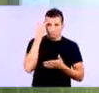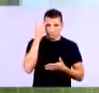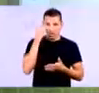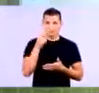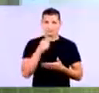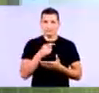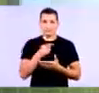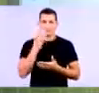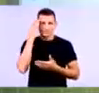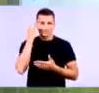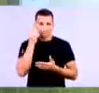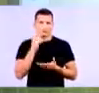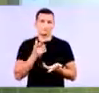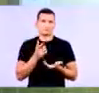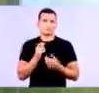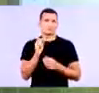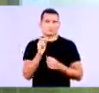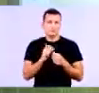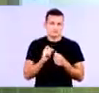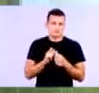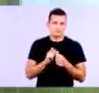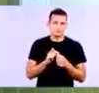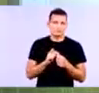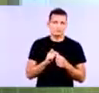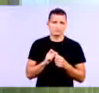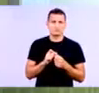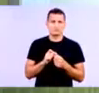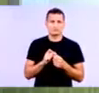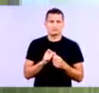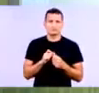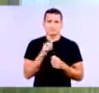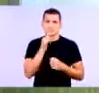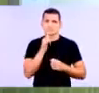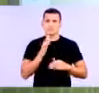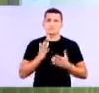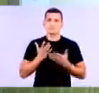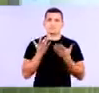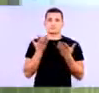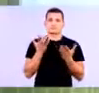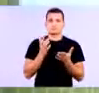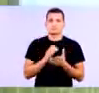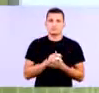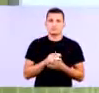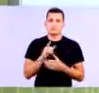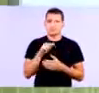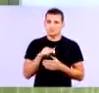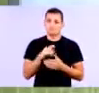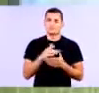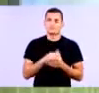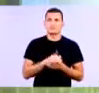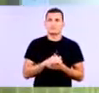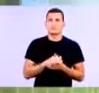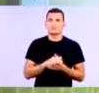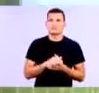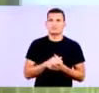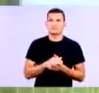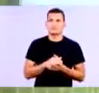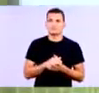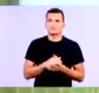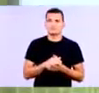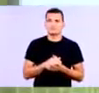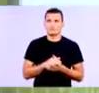elas sabem agir naquele momento, né, inesperado. Então, exatamente essa, vamos dizer